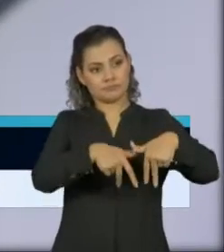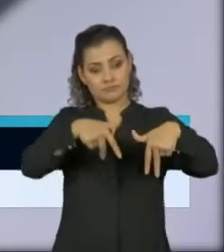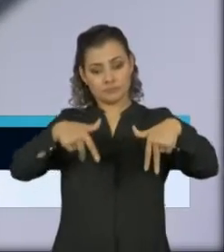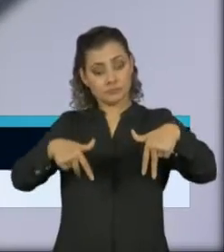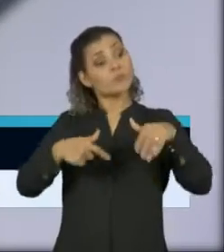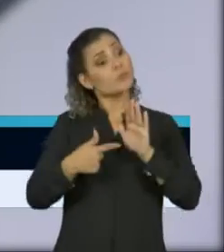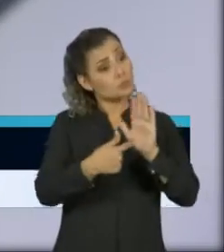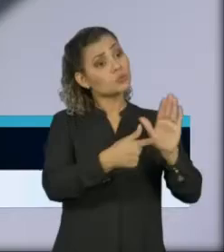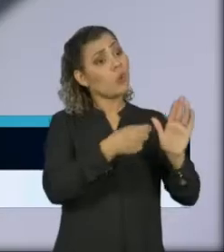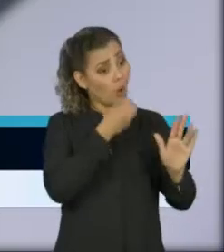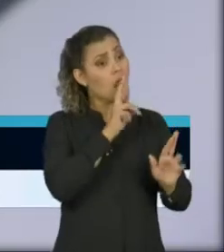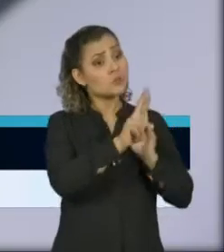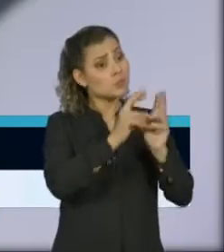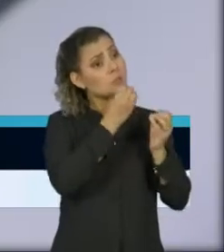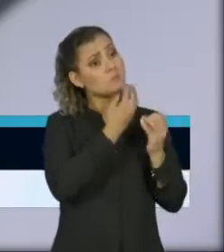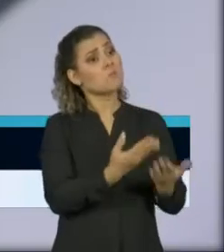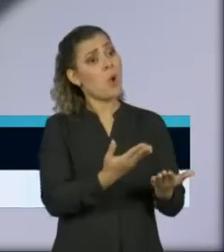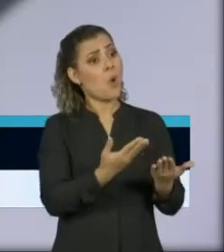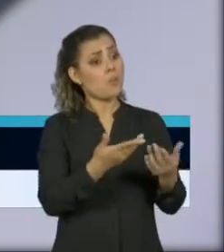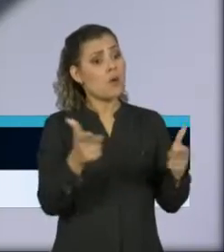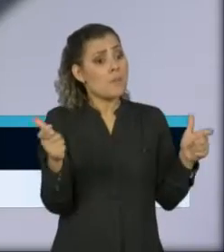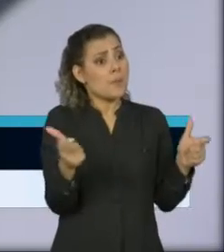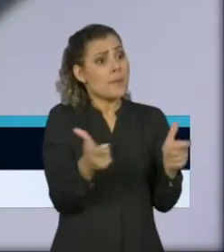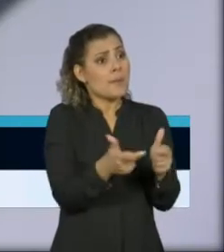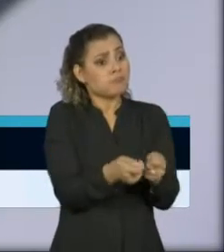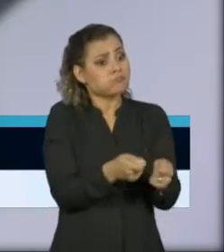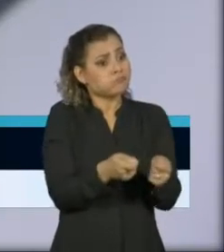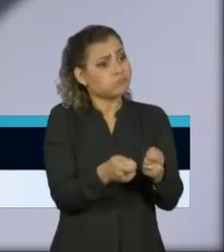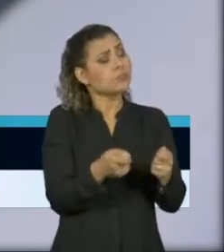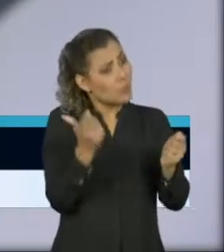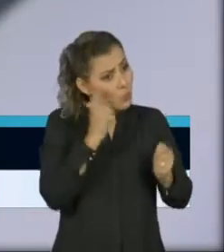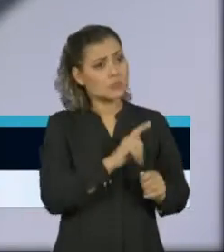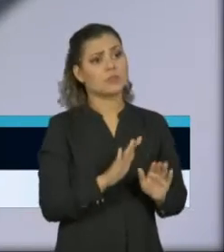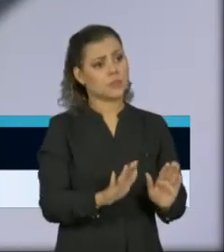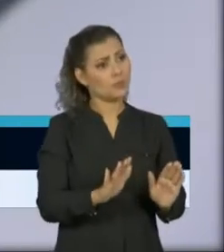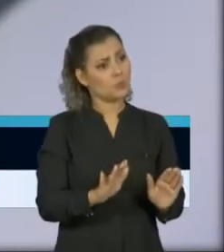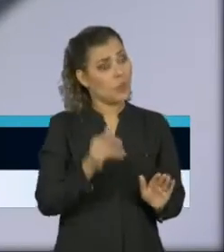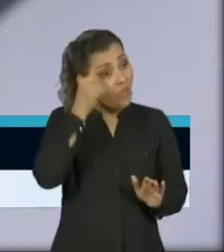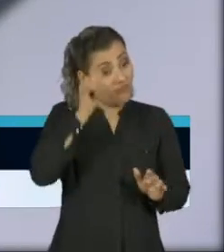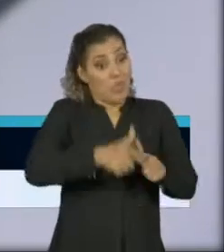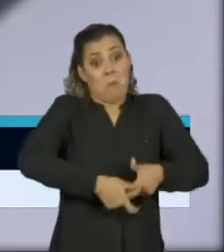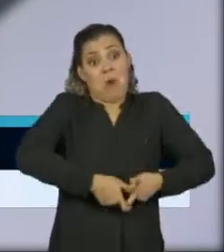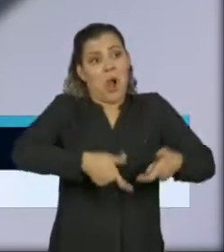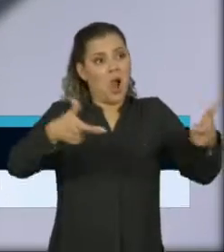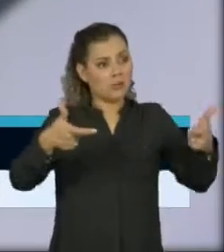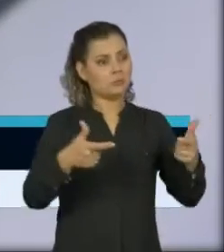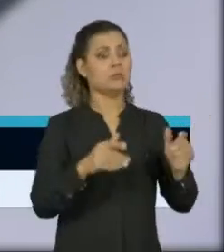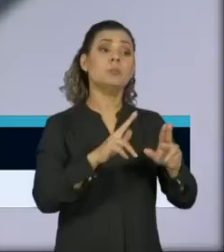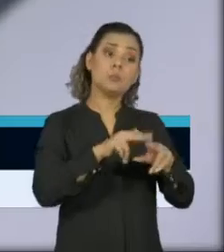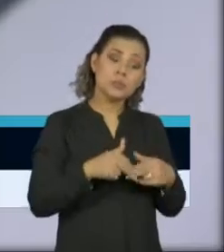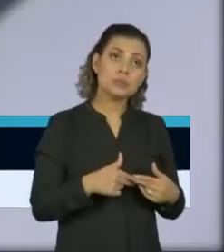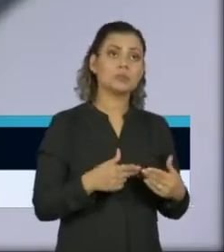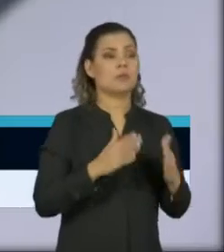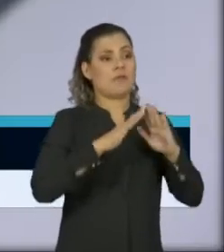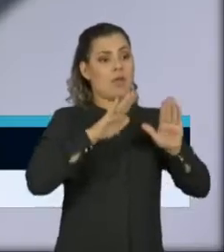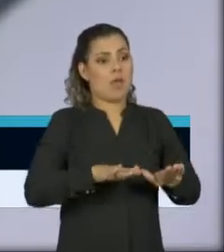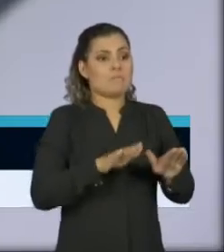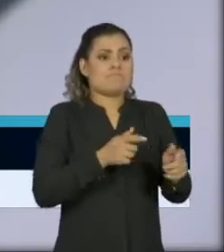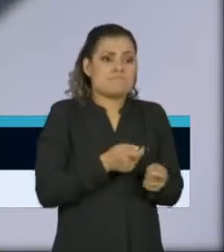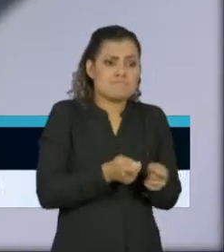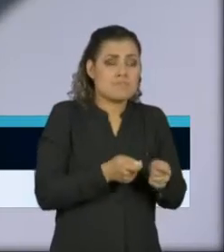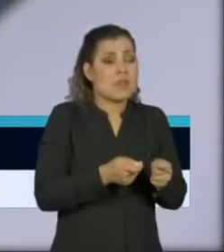mostrou os seus resultados que nós temos indicações aqui foi efetivo então é a subida era